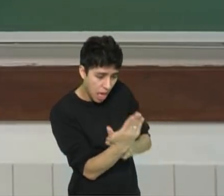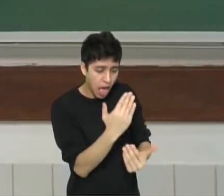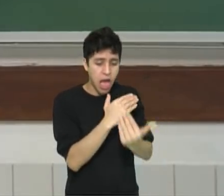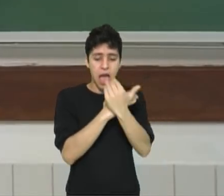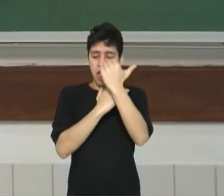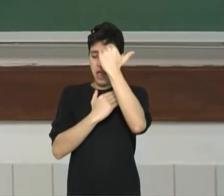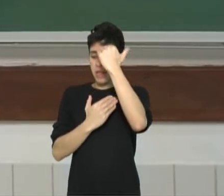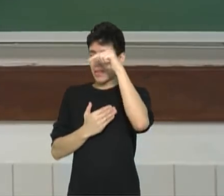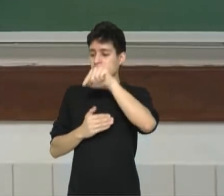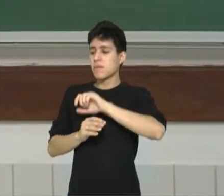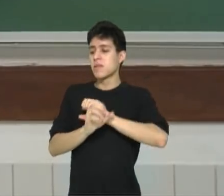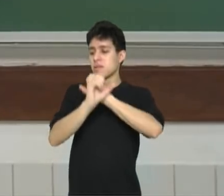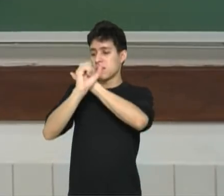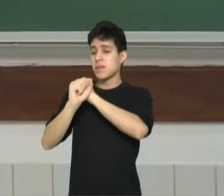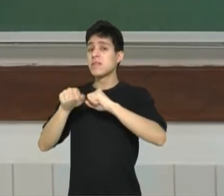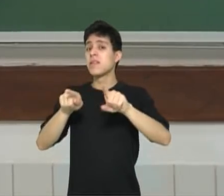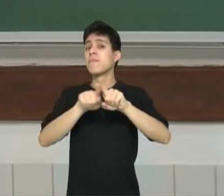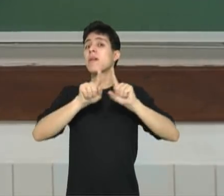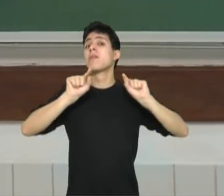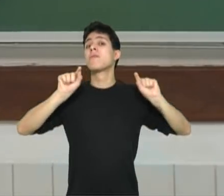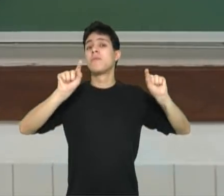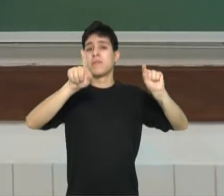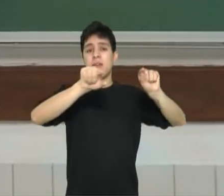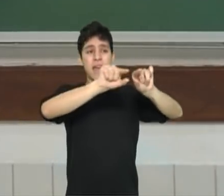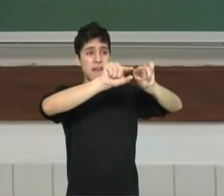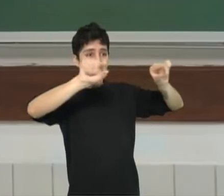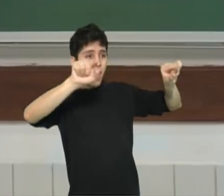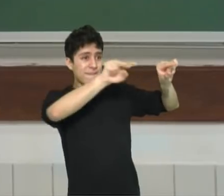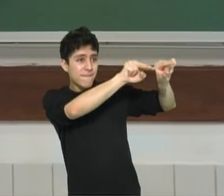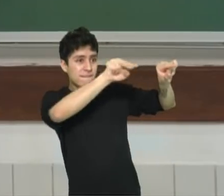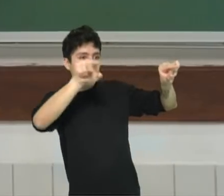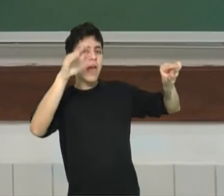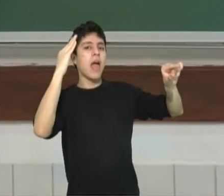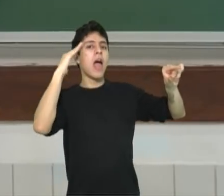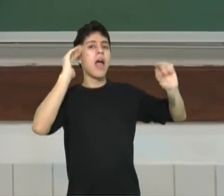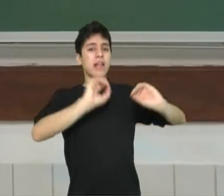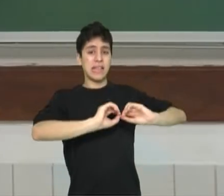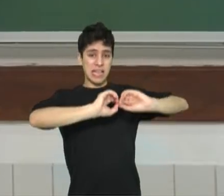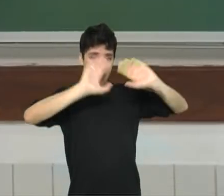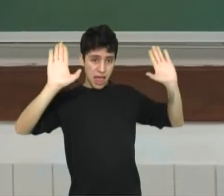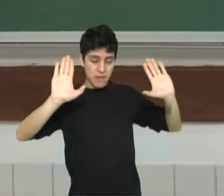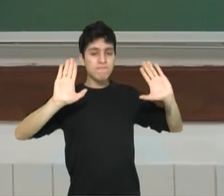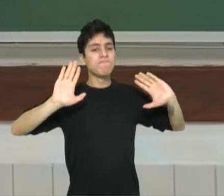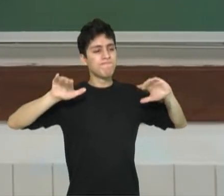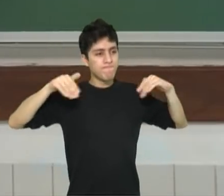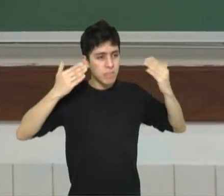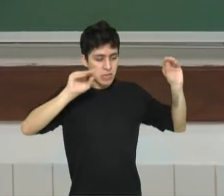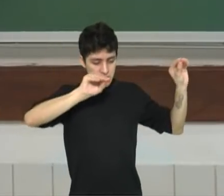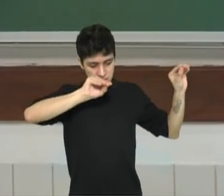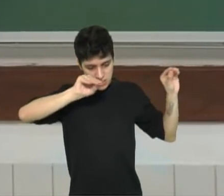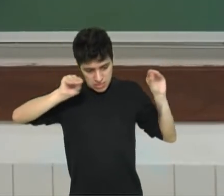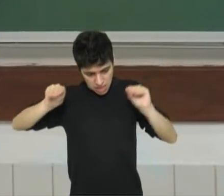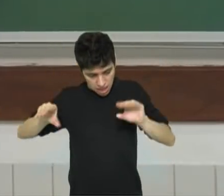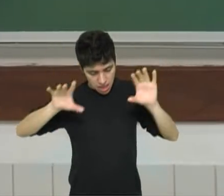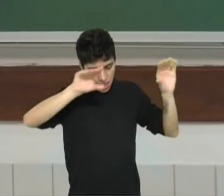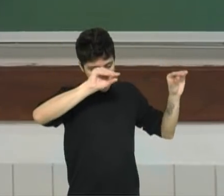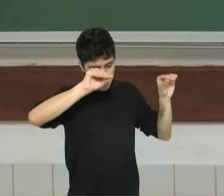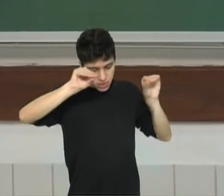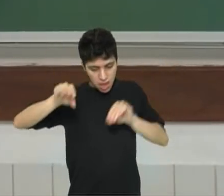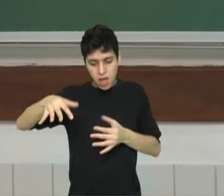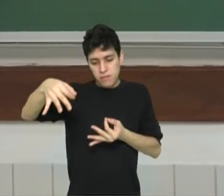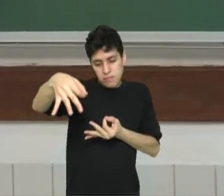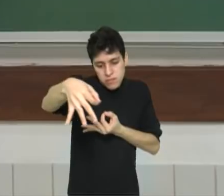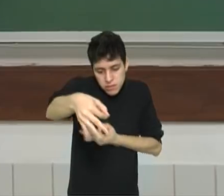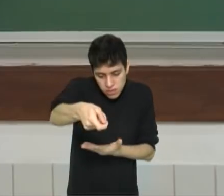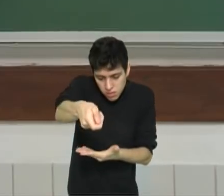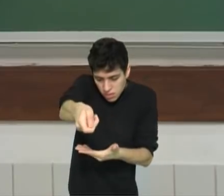você fazer a análise, a interpretação dos dados, tá? Para saber colocar eles corretamente na fórmula. Não